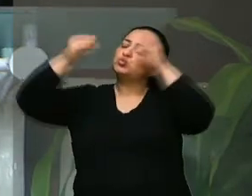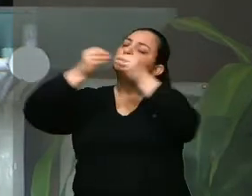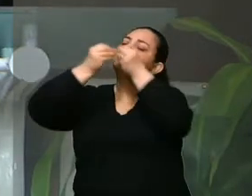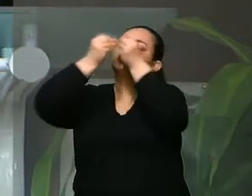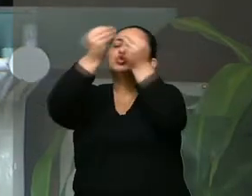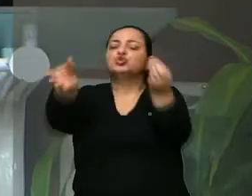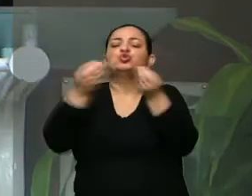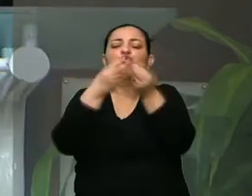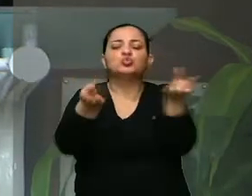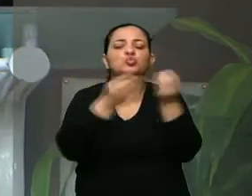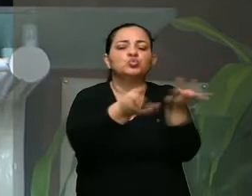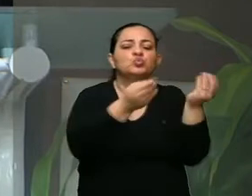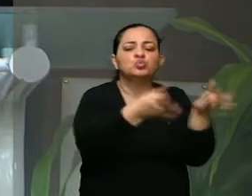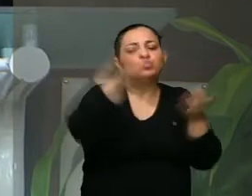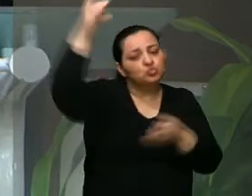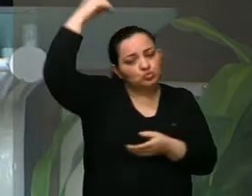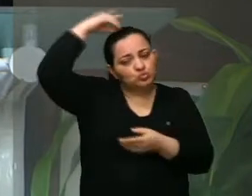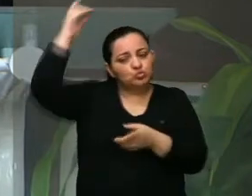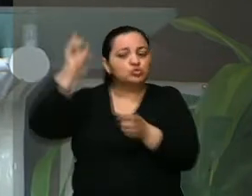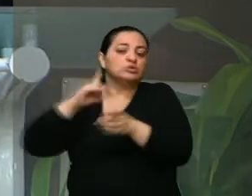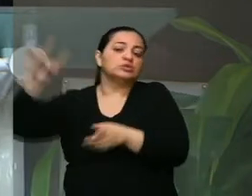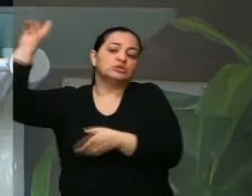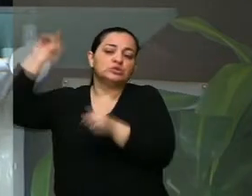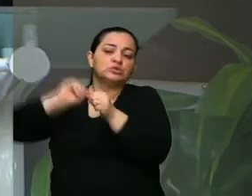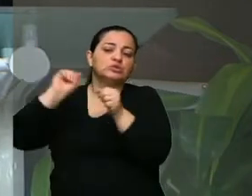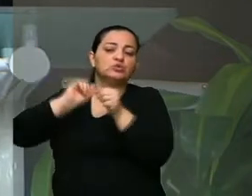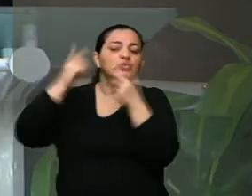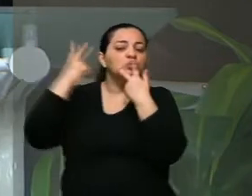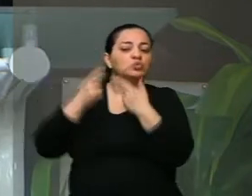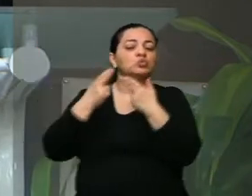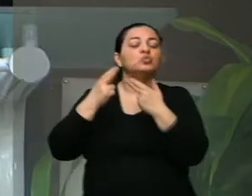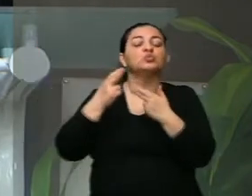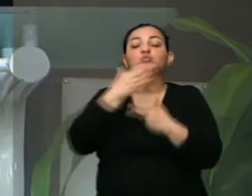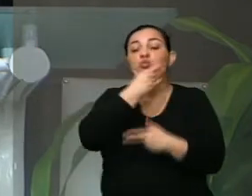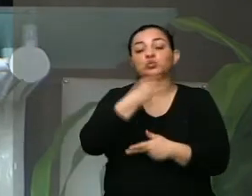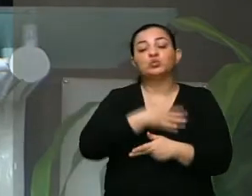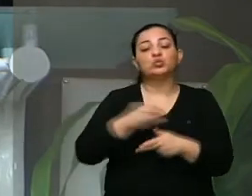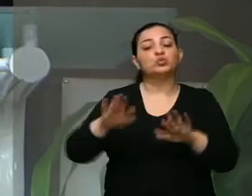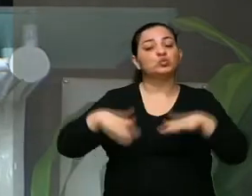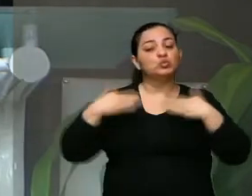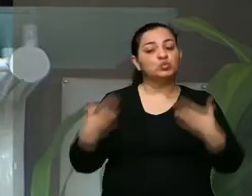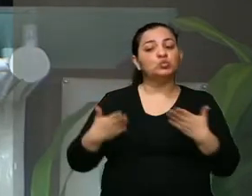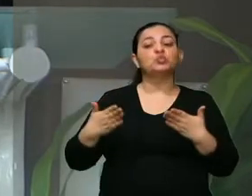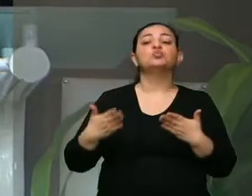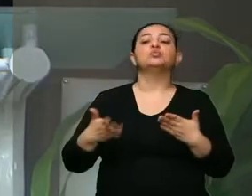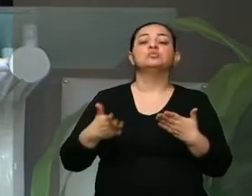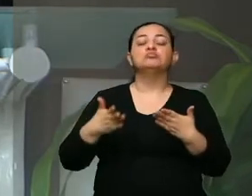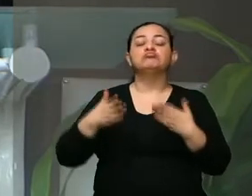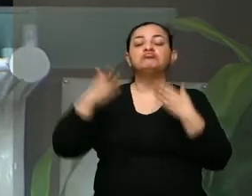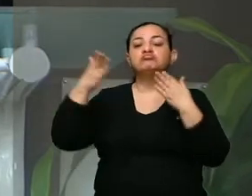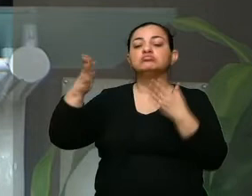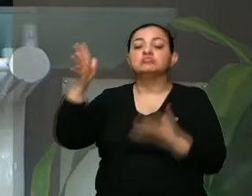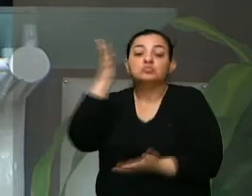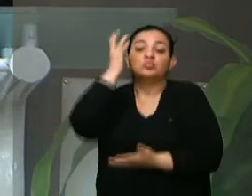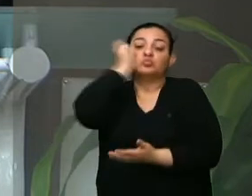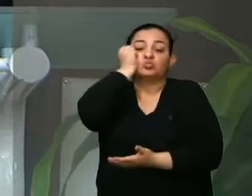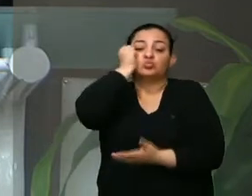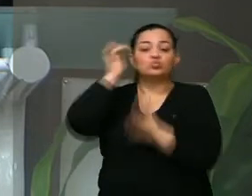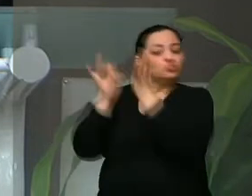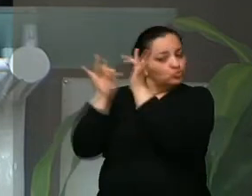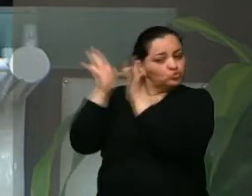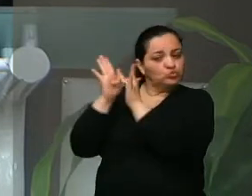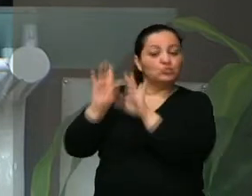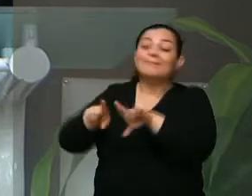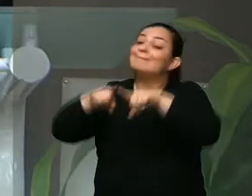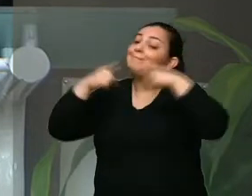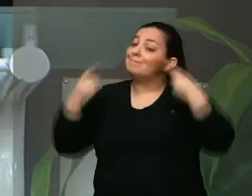homens e deus fez exatamente o que ele fez com seu filho quando ele recebeu a adoção lá agora por outro